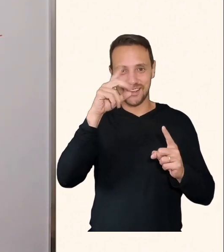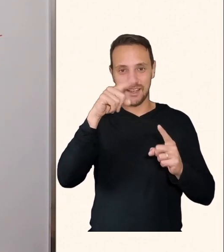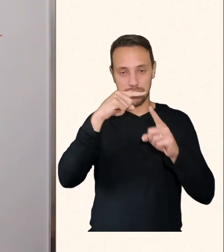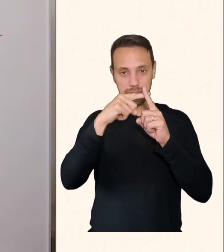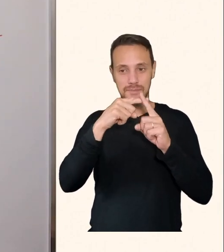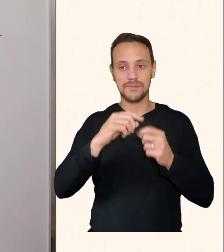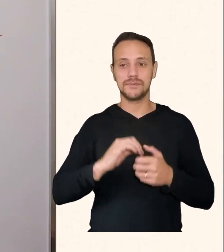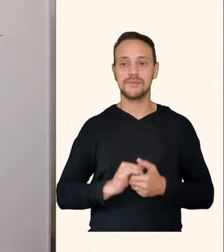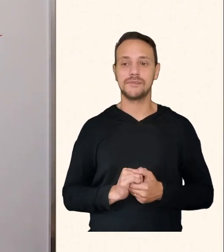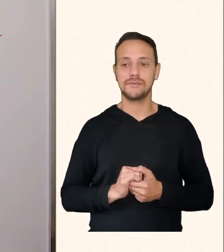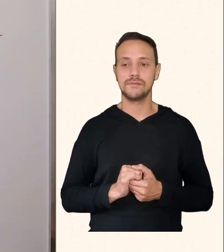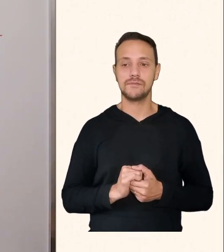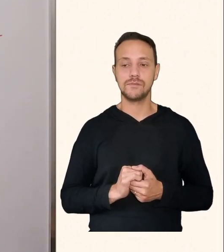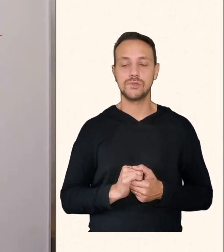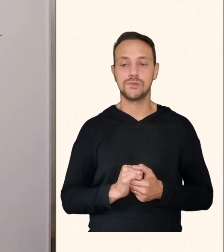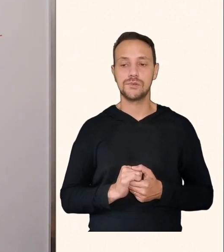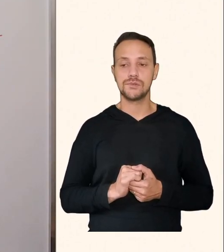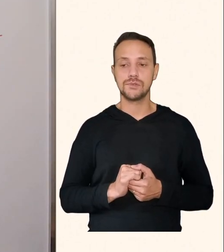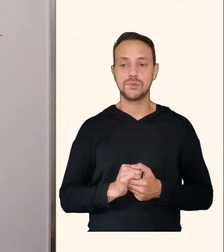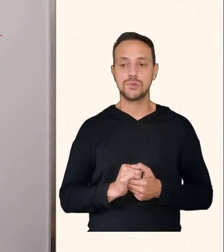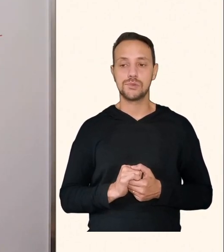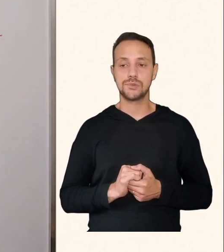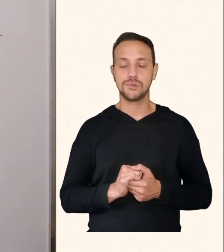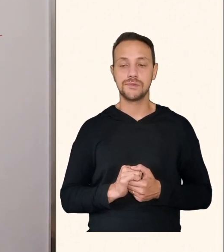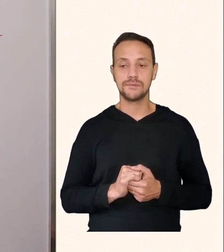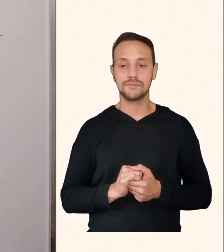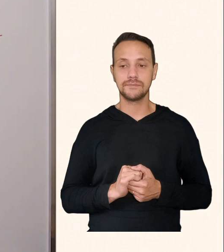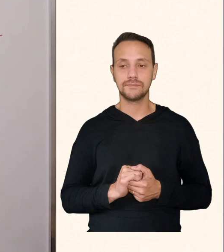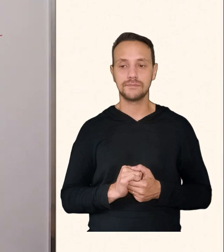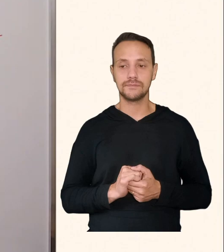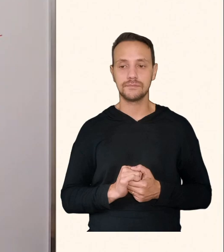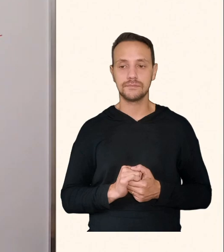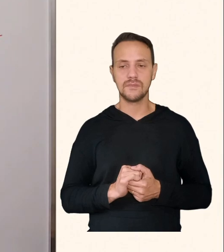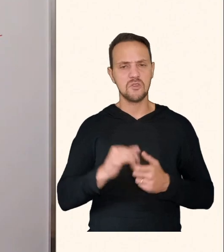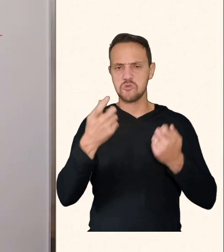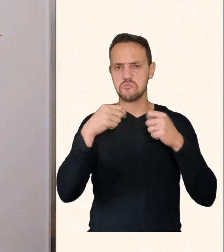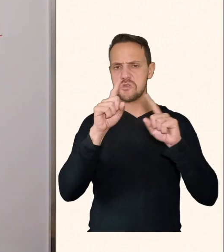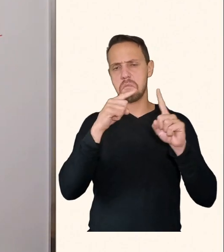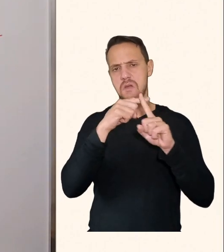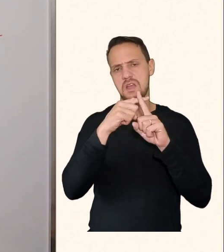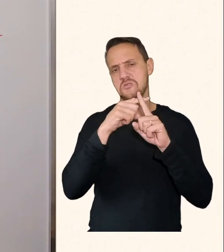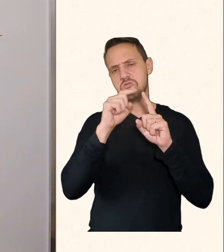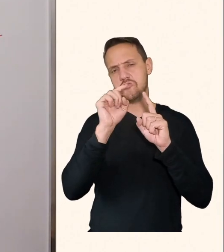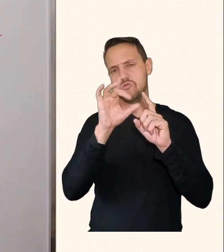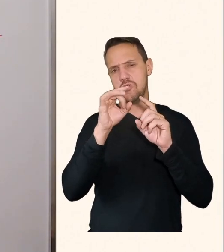positiva do Z. Não precisa desse mais, né? Mas vou colocar mais e menos só para deixar claro.